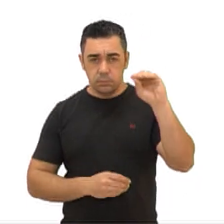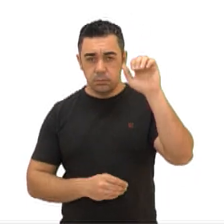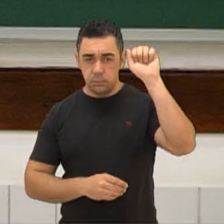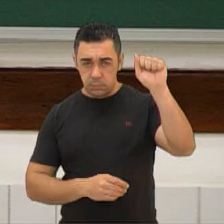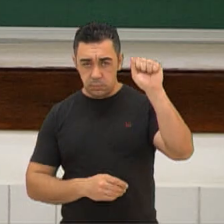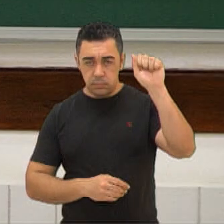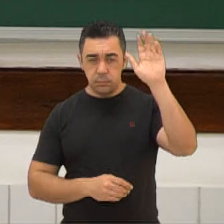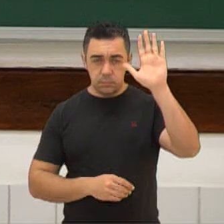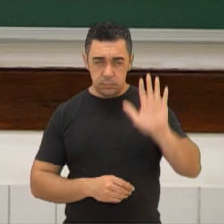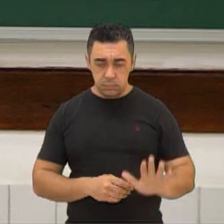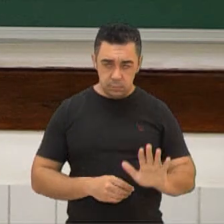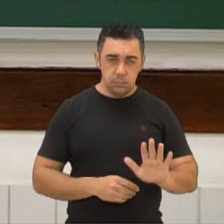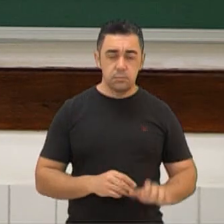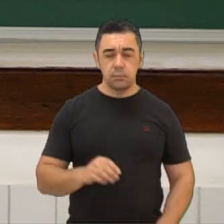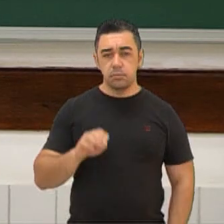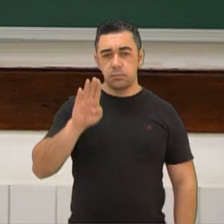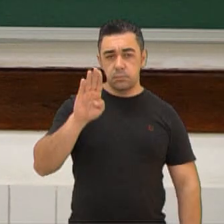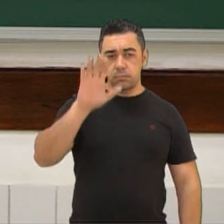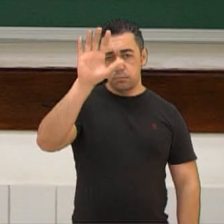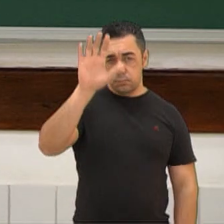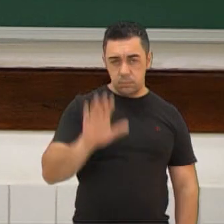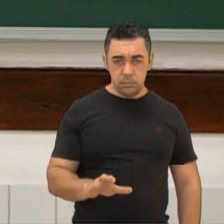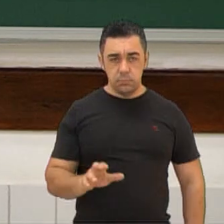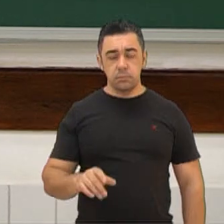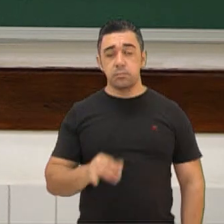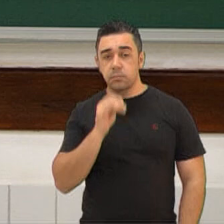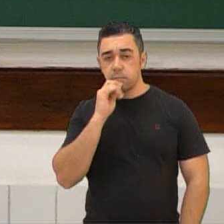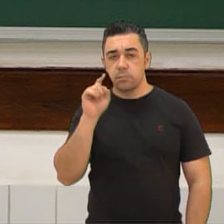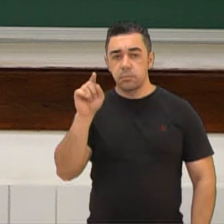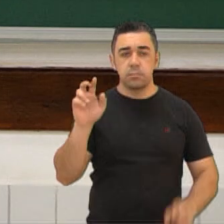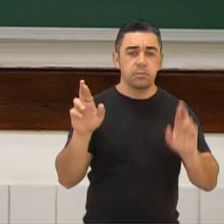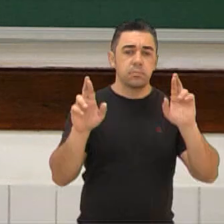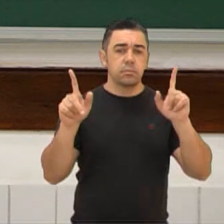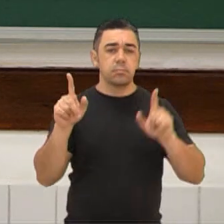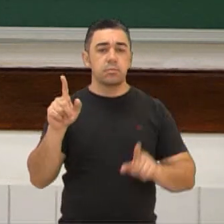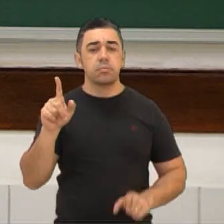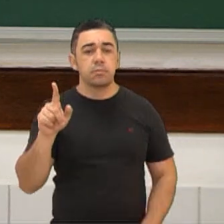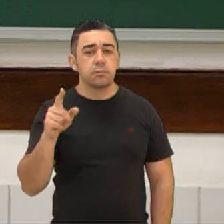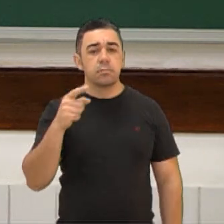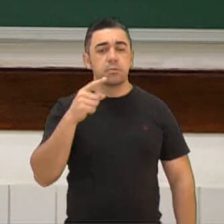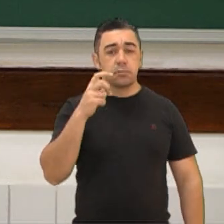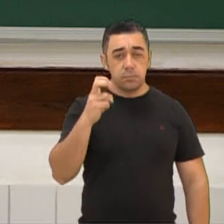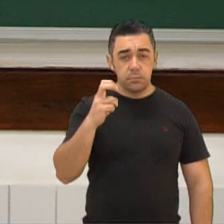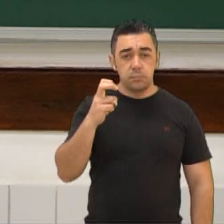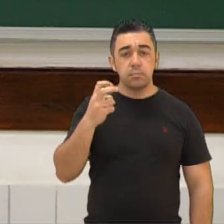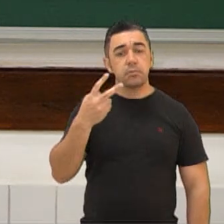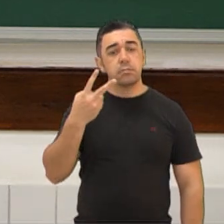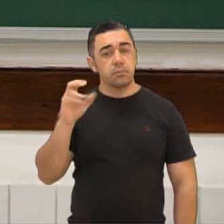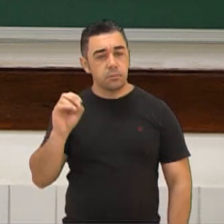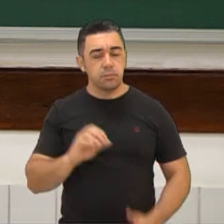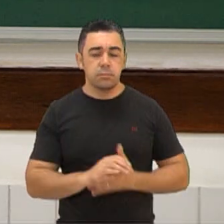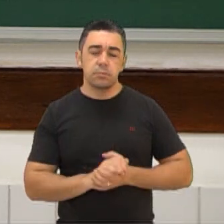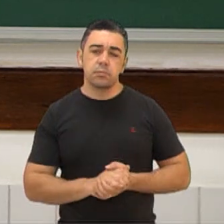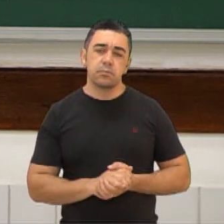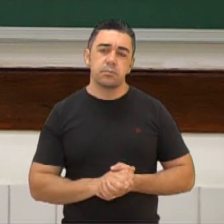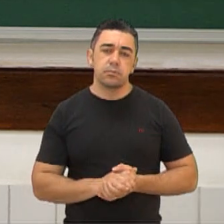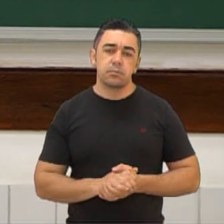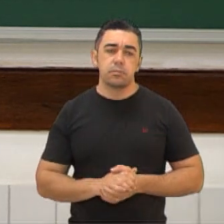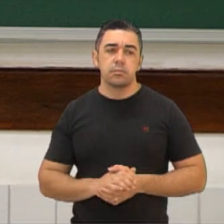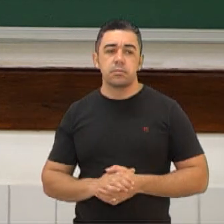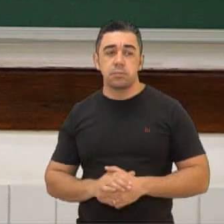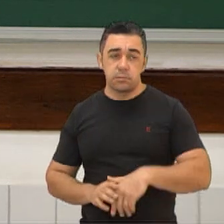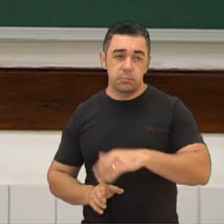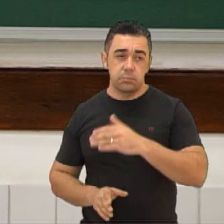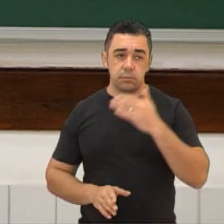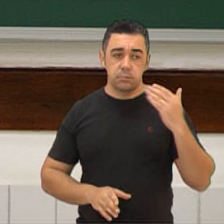Na parte de B, ele passou diferença entre 5 e 20. No lado da